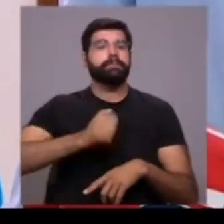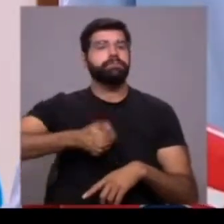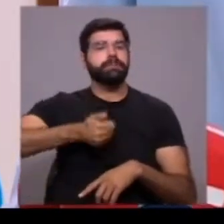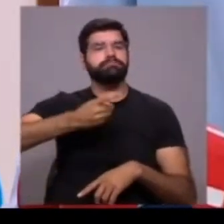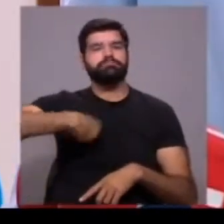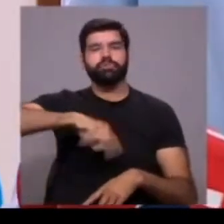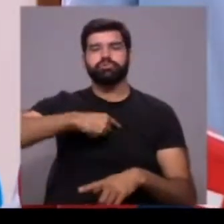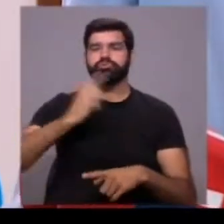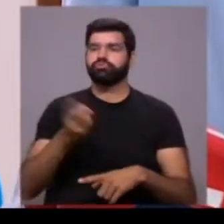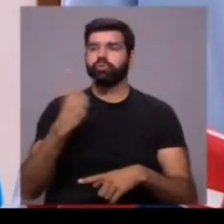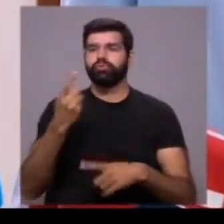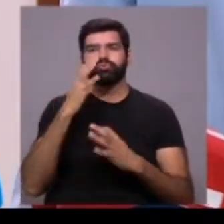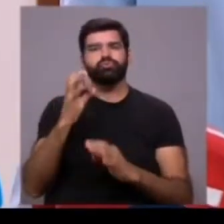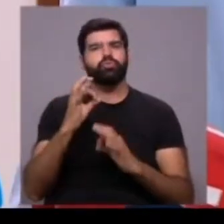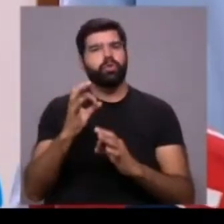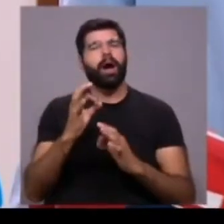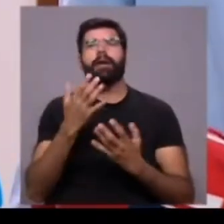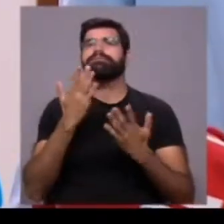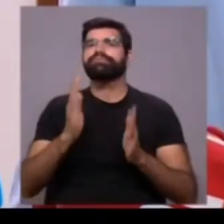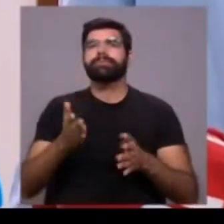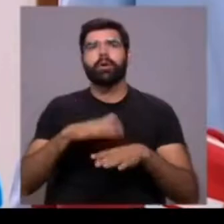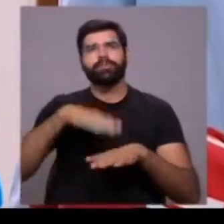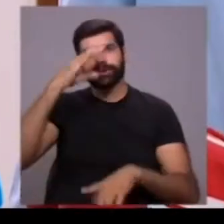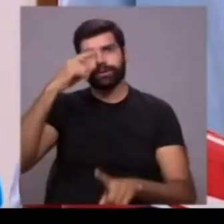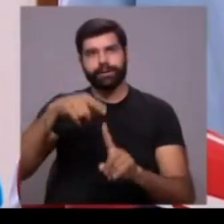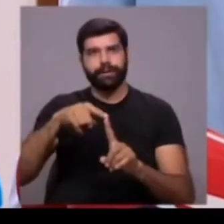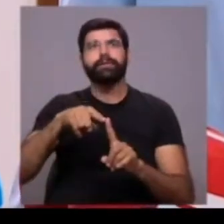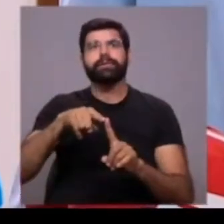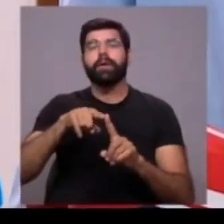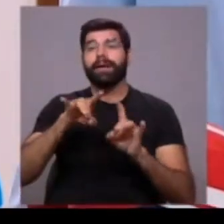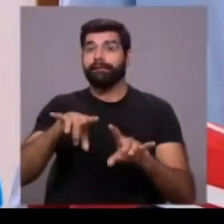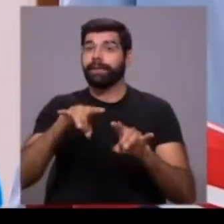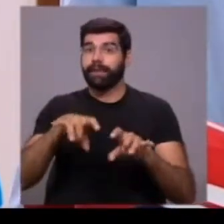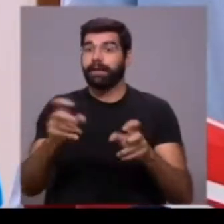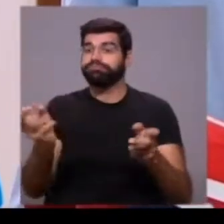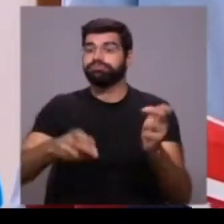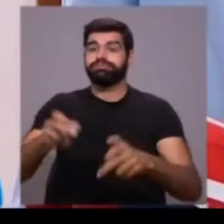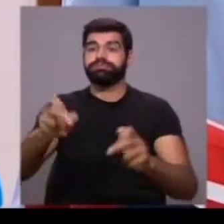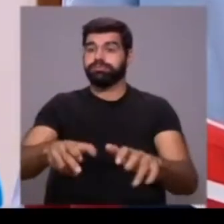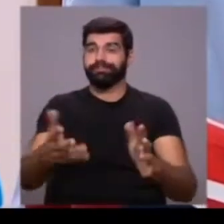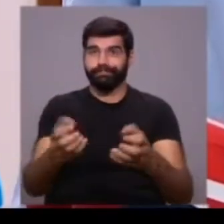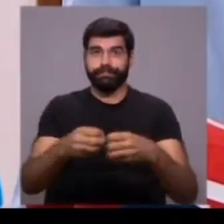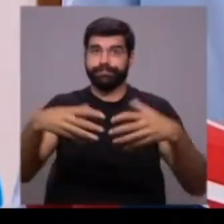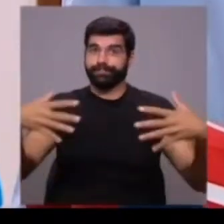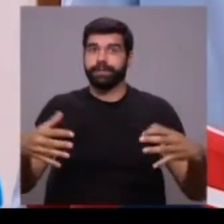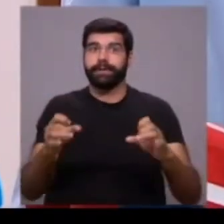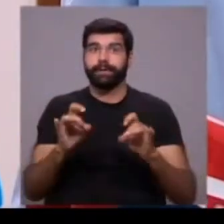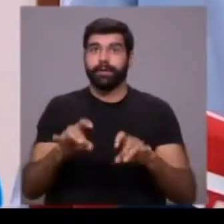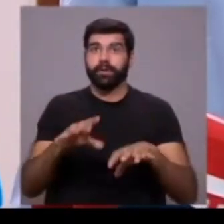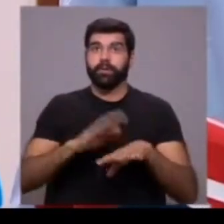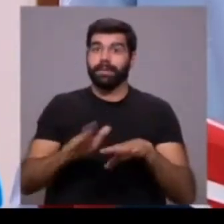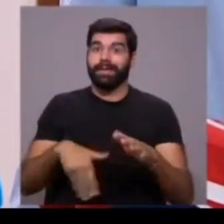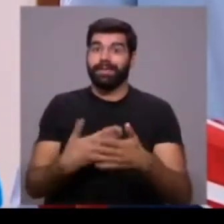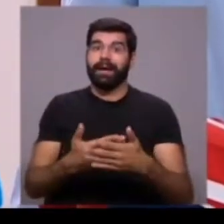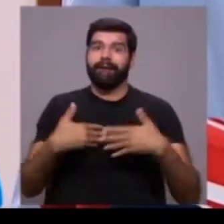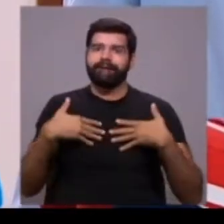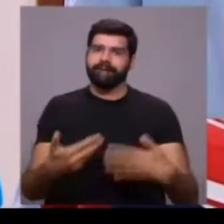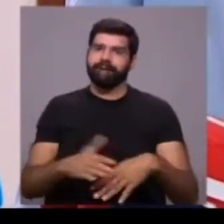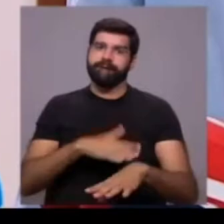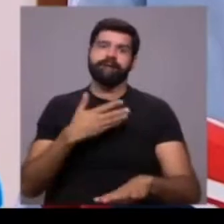tenhamos cuidado para evitar que haja novas ocorrências porque obviamente Isto vai solicitando não desgaste cada vez maior